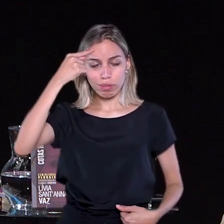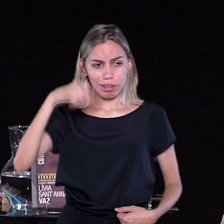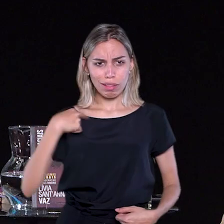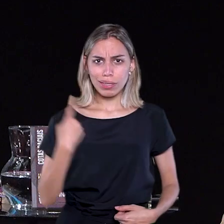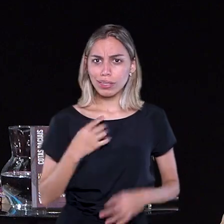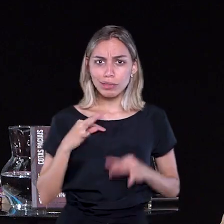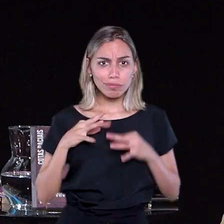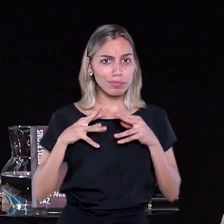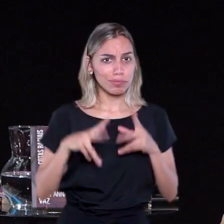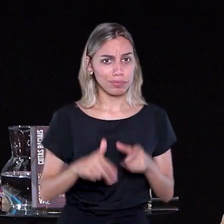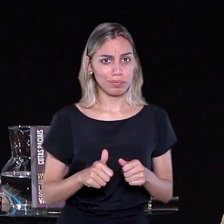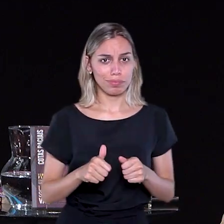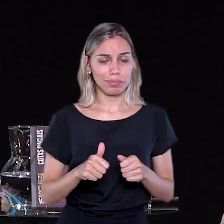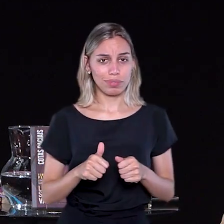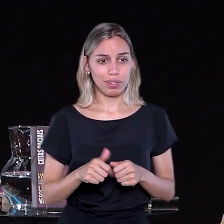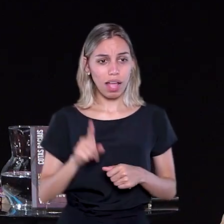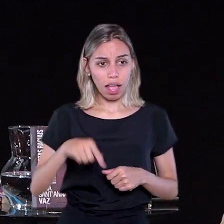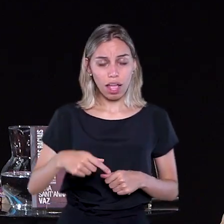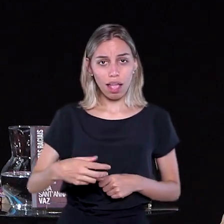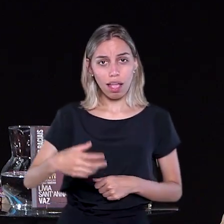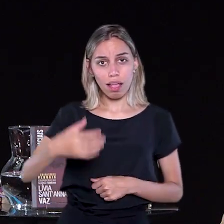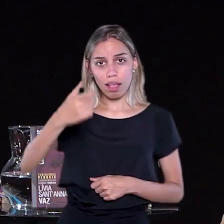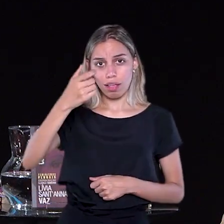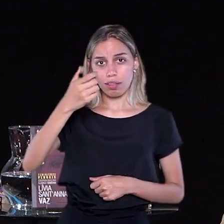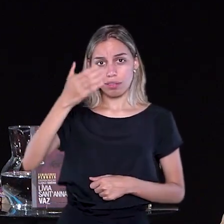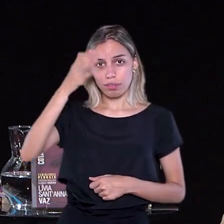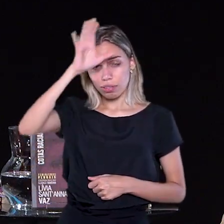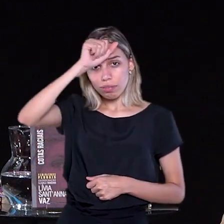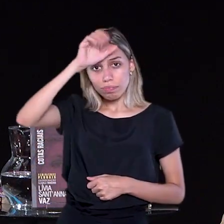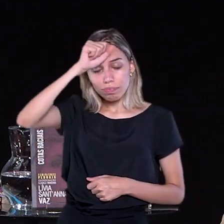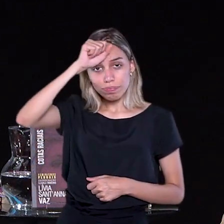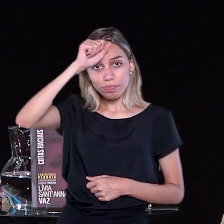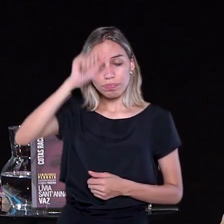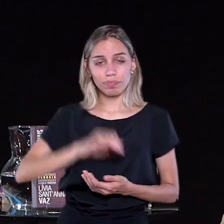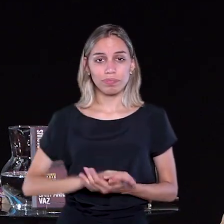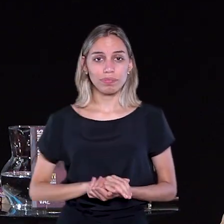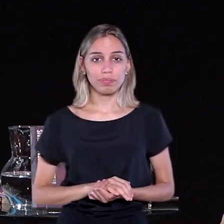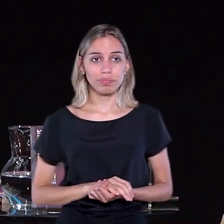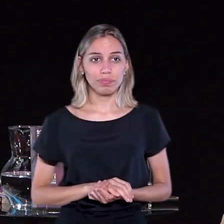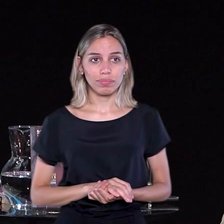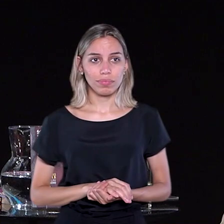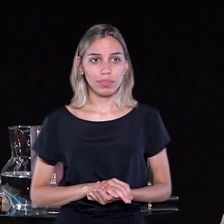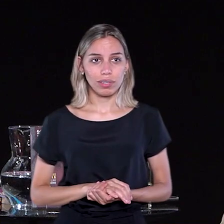né? Pessoas que não pensam conforme essa lógica não são dignas de existência.